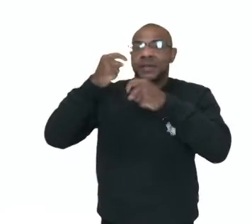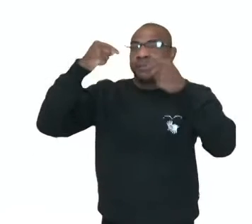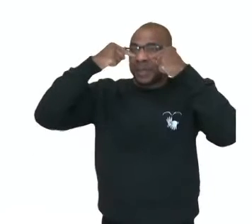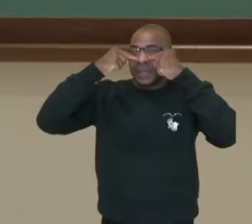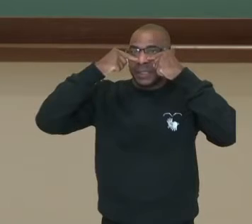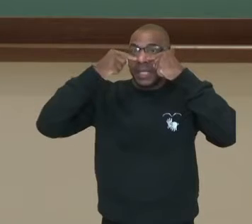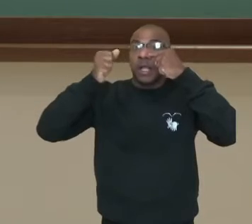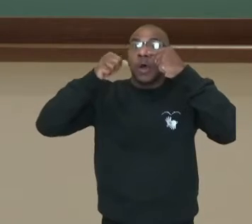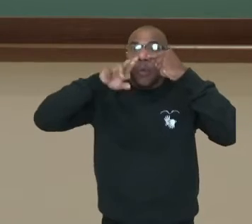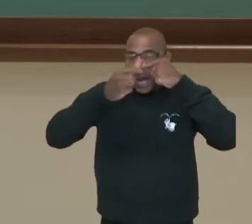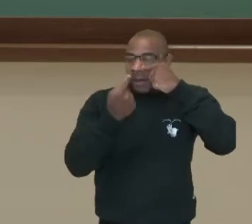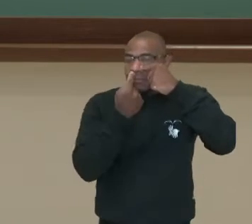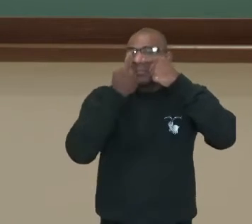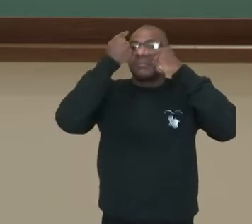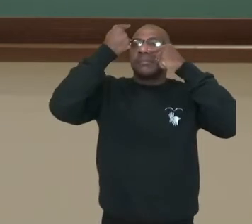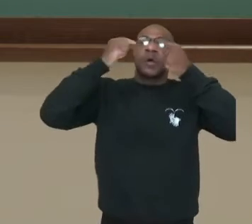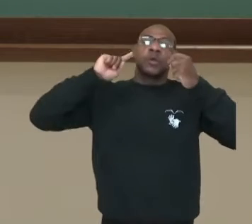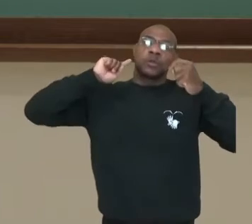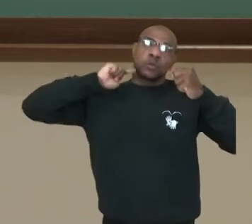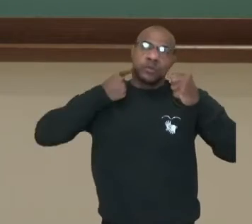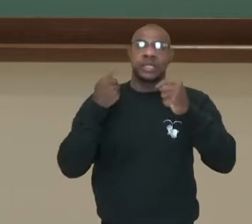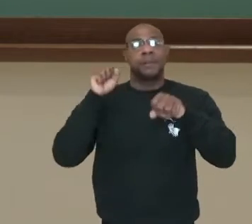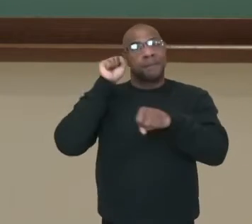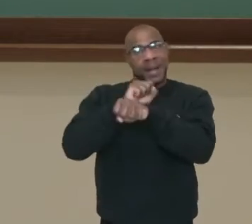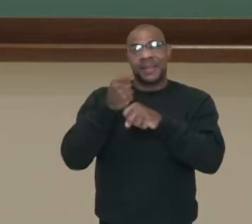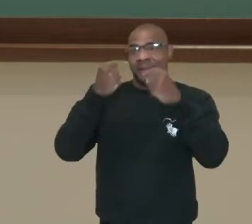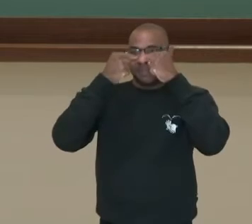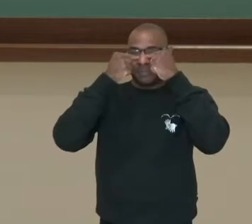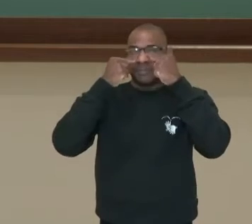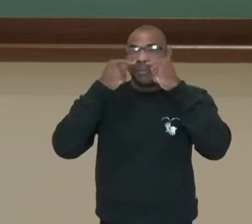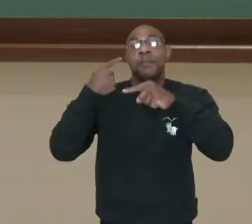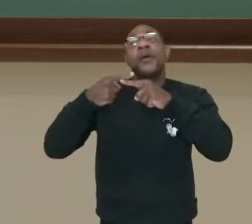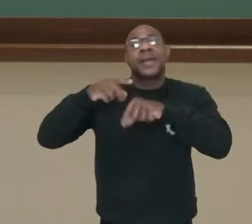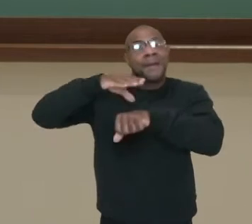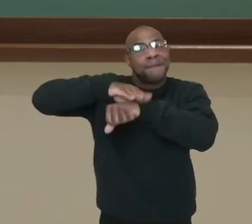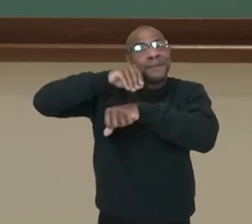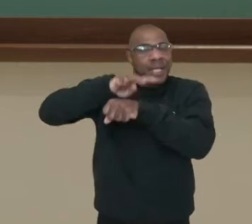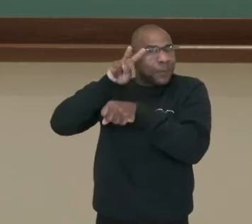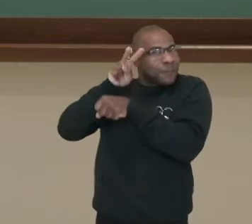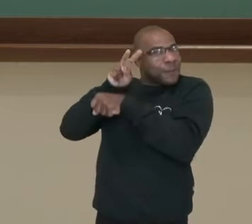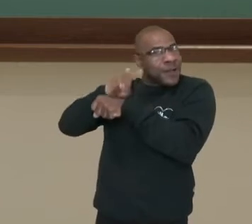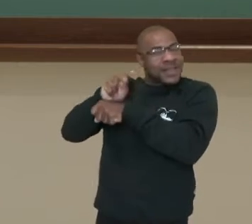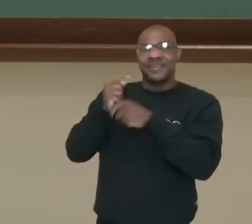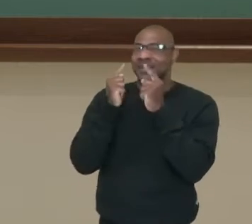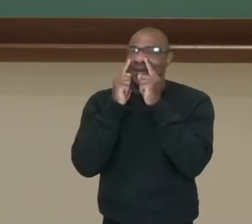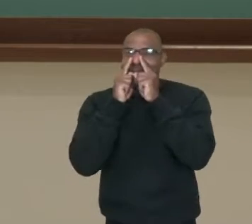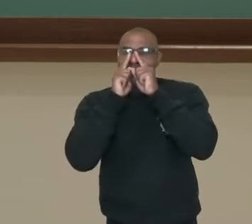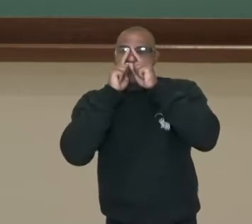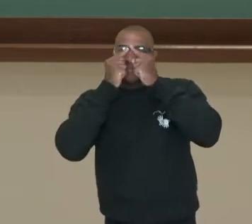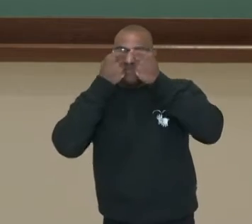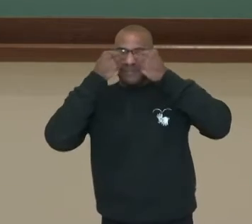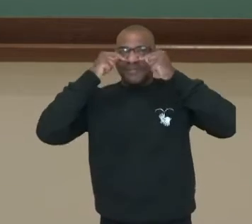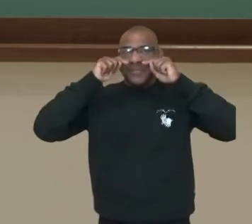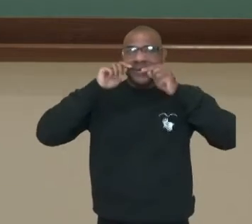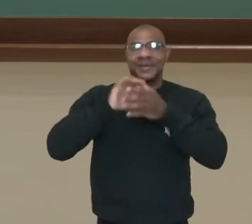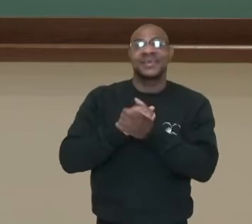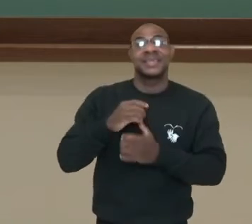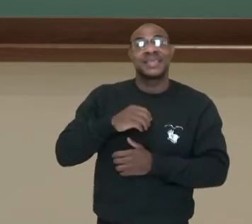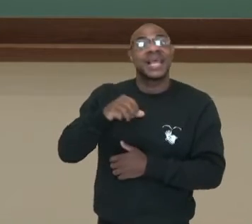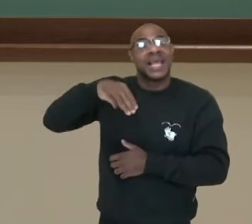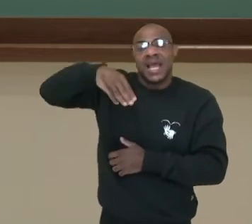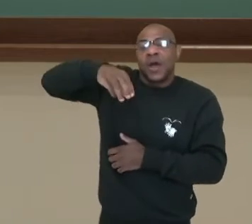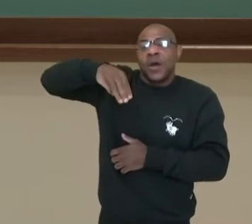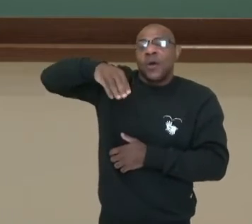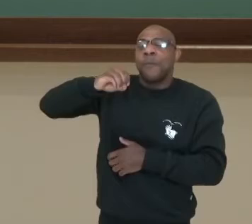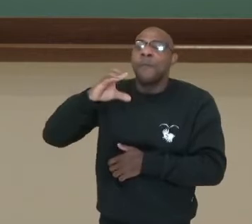né? A poluição e tudo mais, o excesso vai ficar parado ali nos pelos. Então a gente produz aquela substância que é o muco,